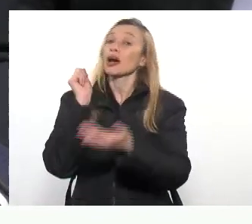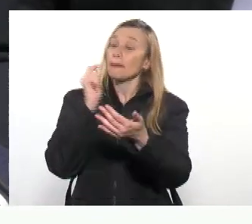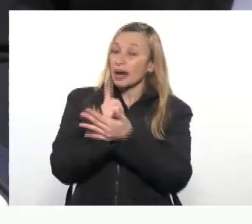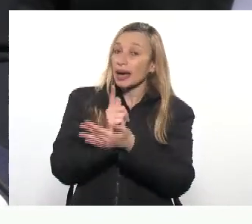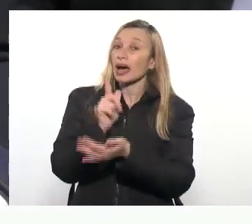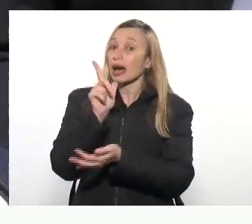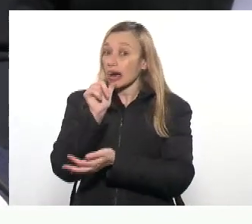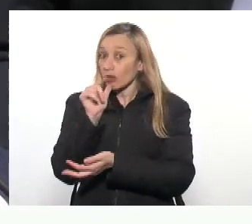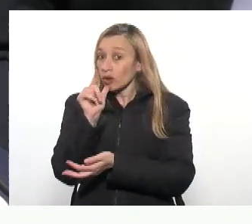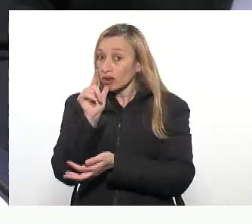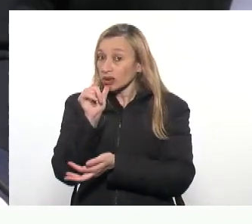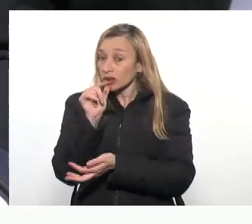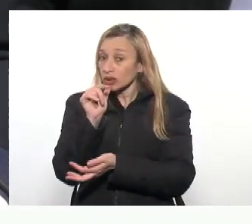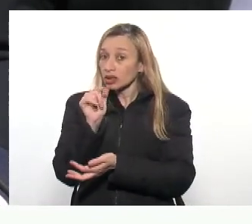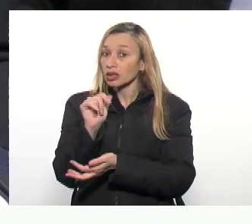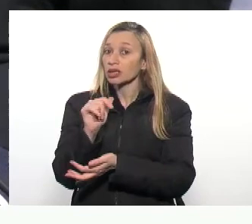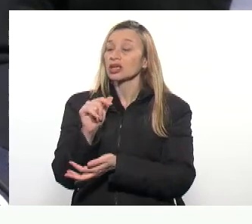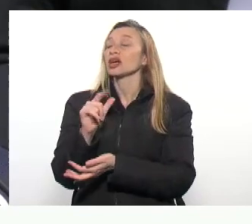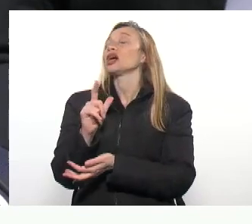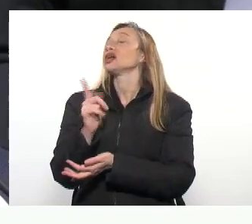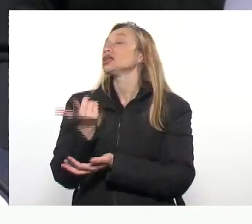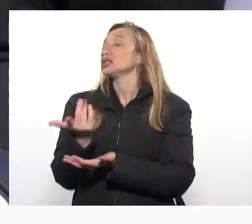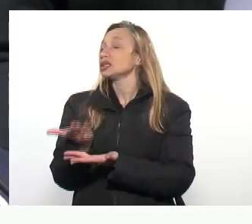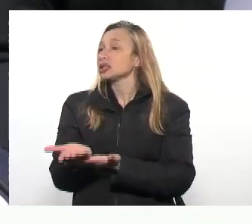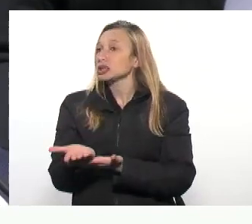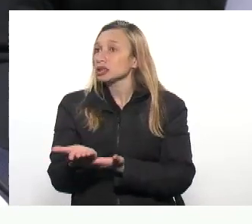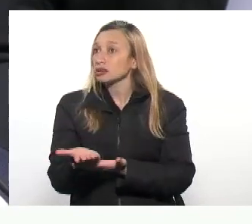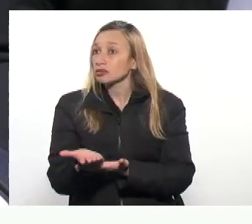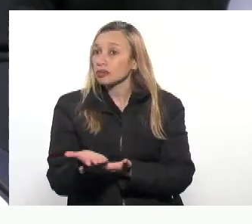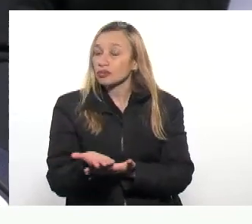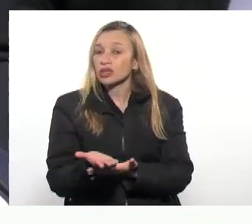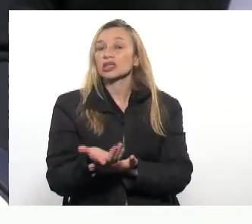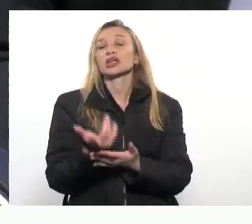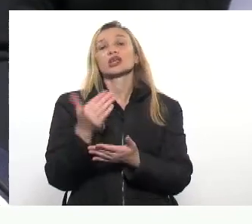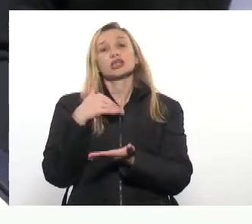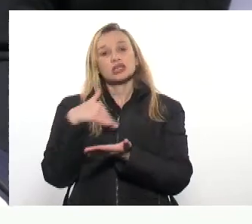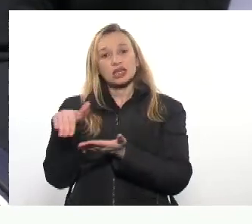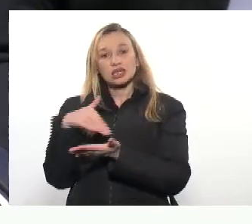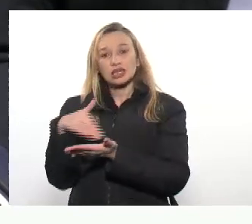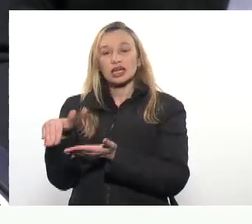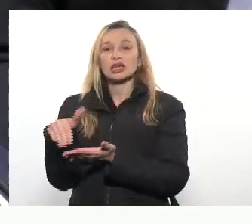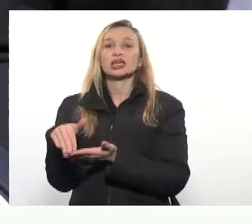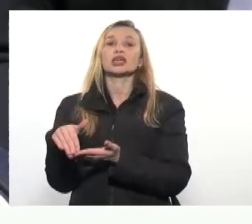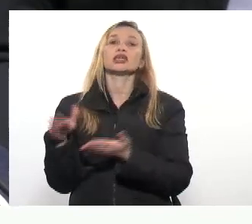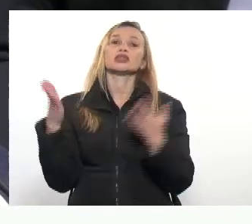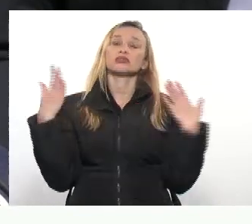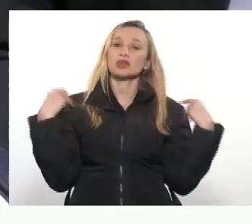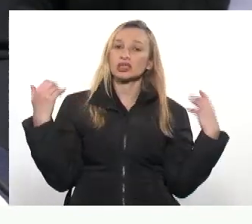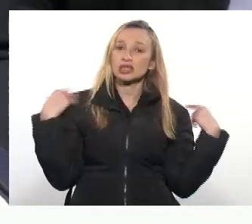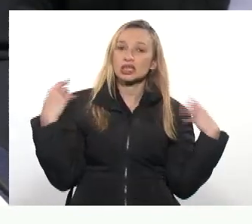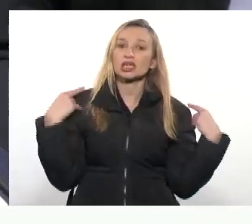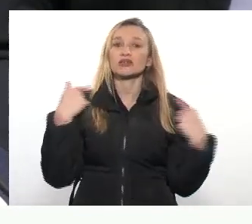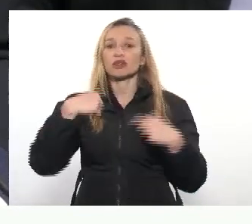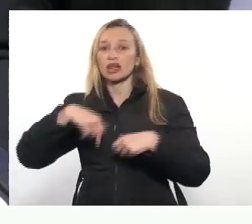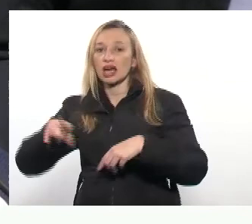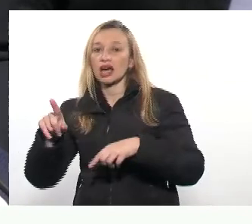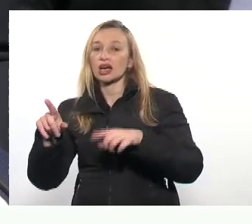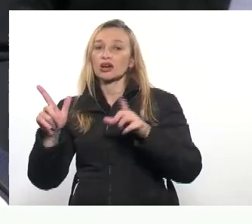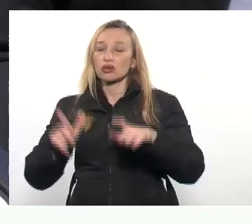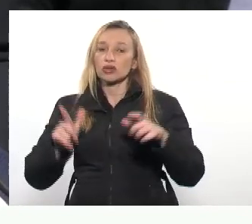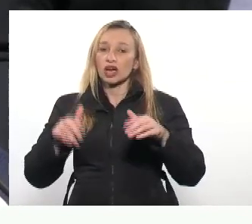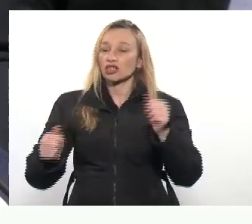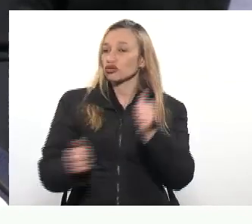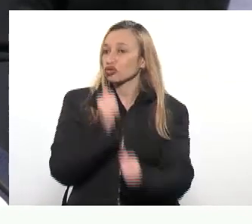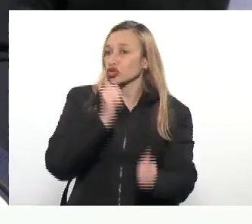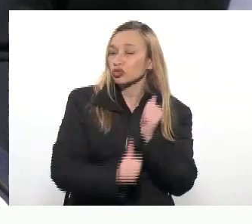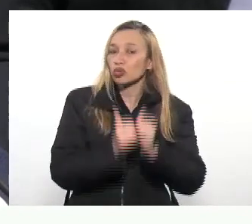pagar a água, e aí vem o Secretaria de Lazer, coloca lá uma quadra de esporte e tal.